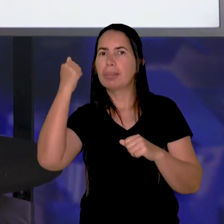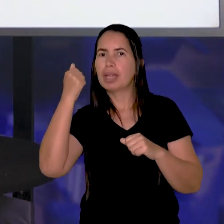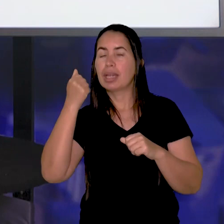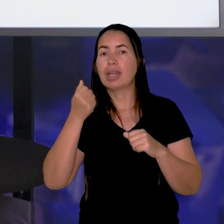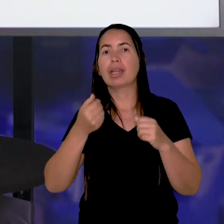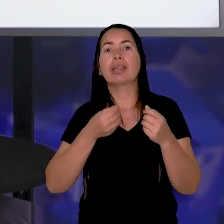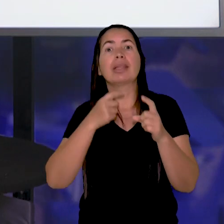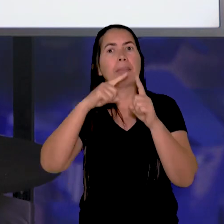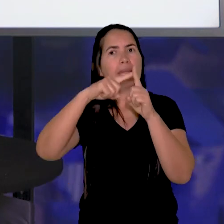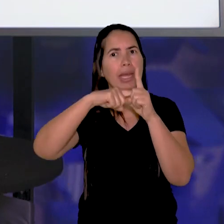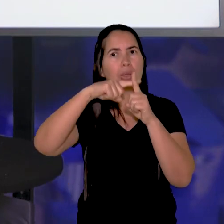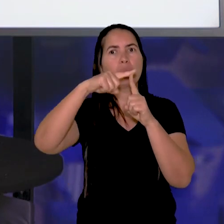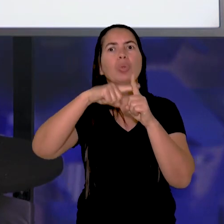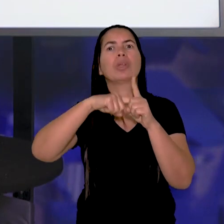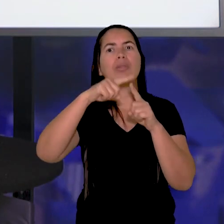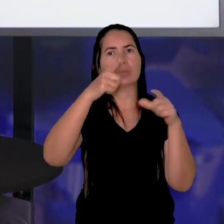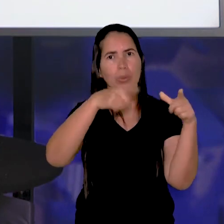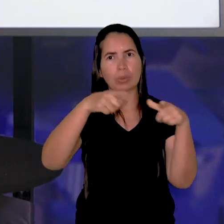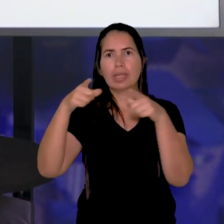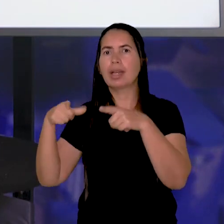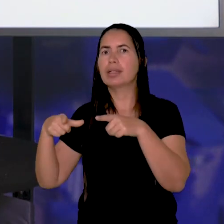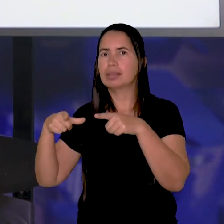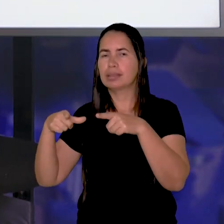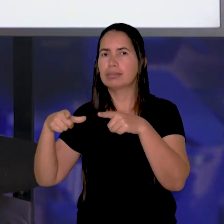anda a temperatura dos lugares.